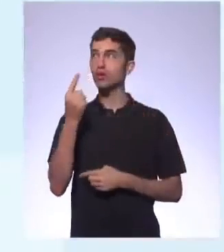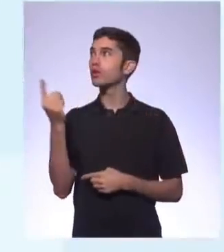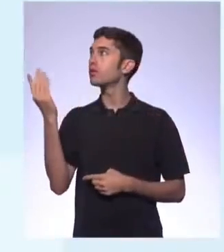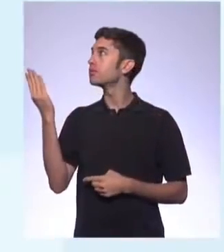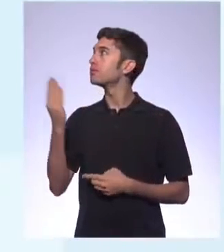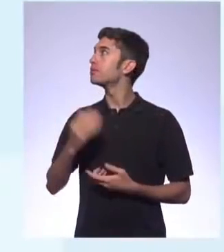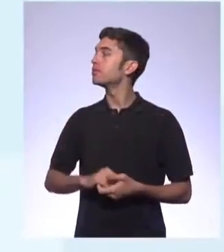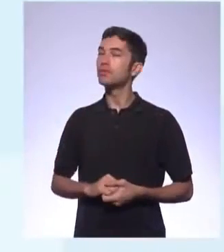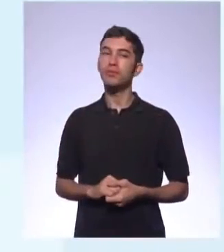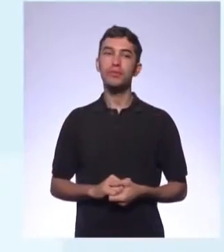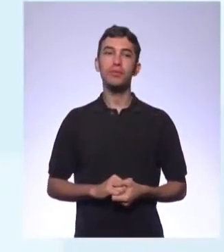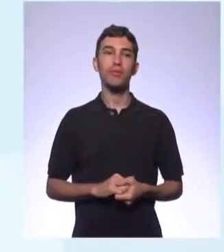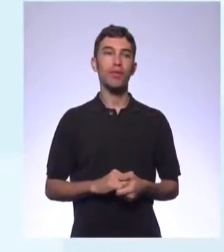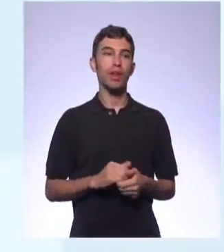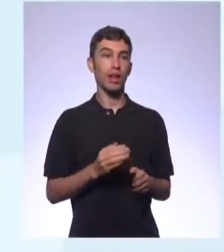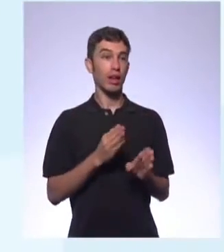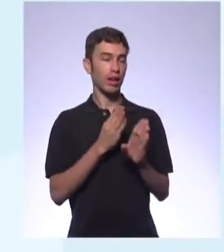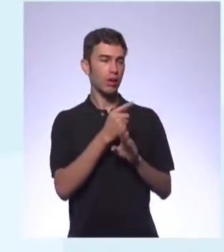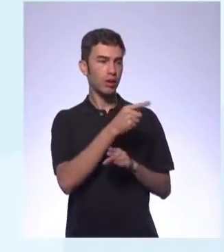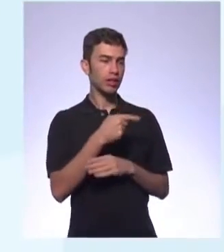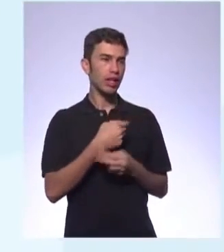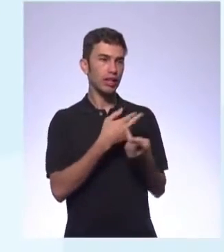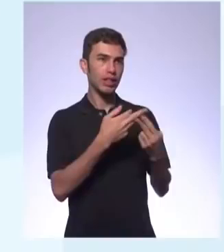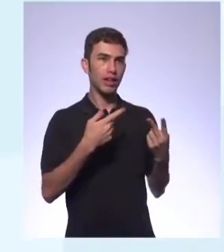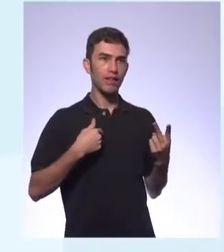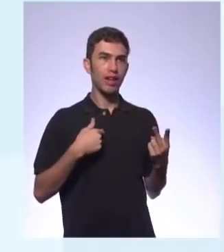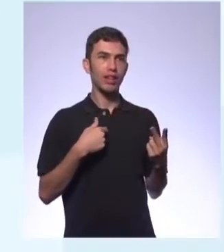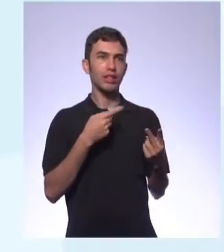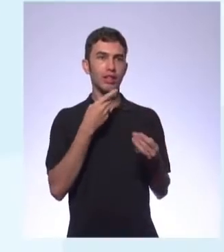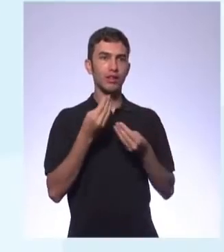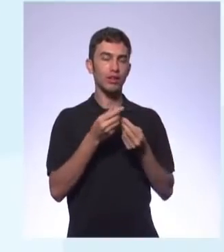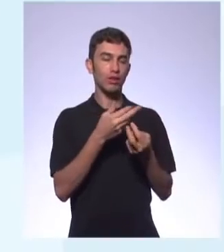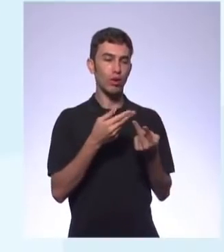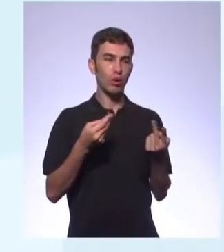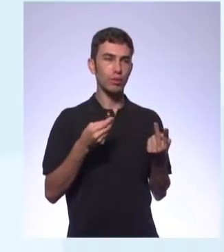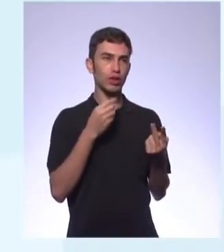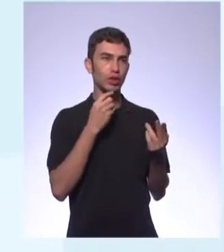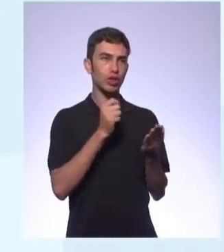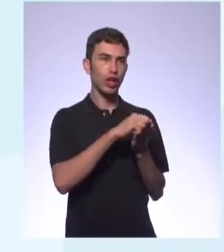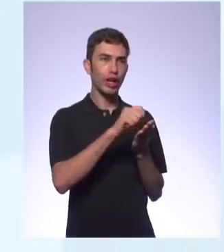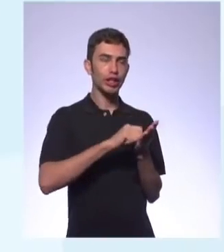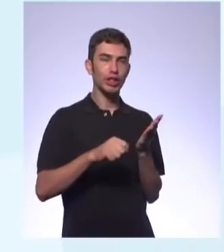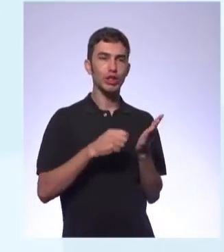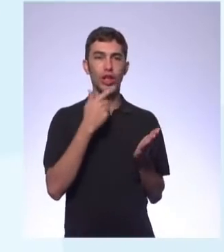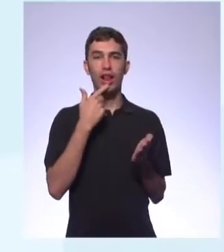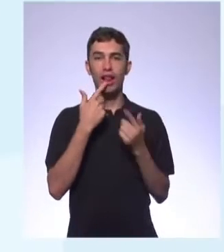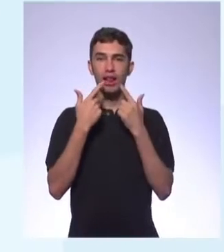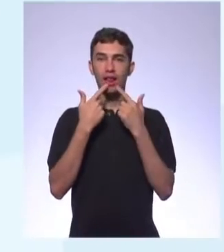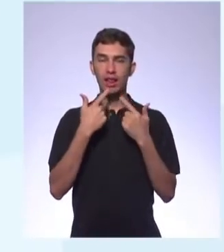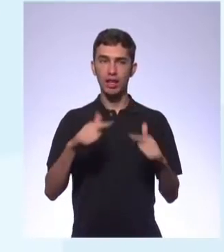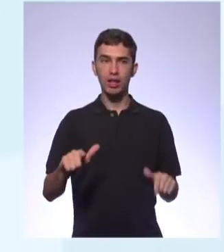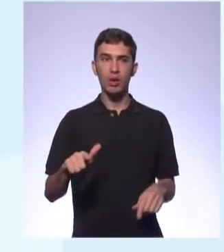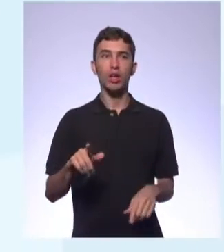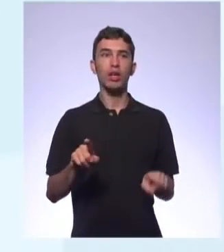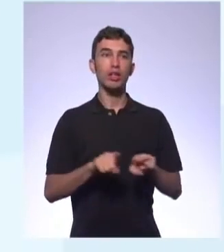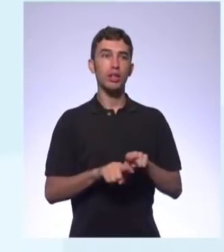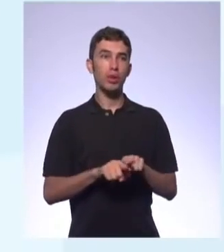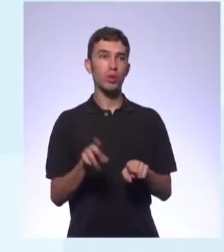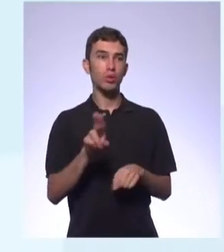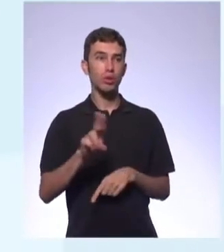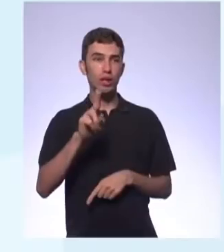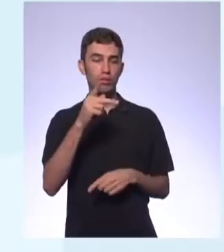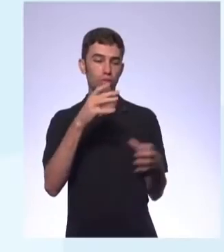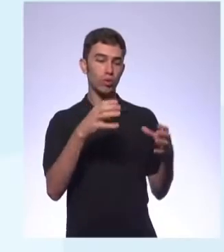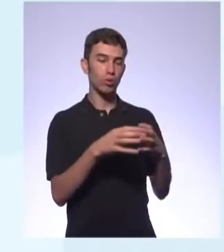tela. Reconhecer diferentes formas de registro da língua utilizadas por determinados grupos de indivíduos e